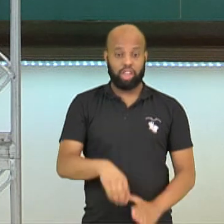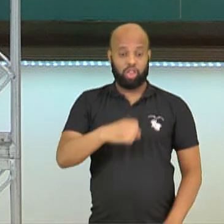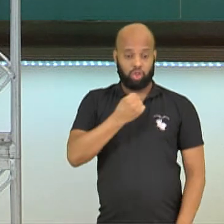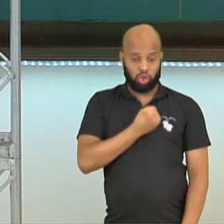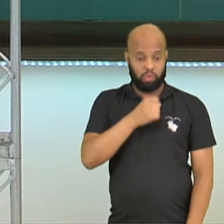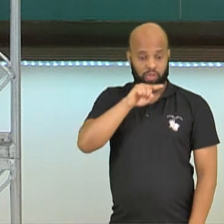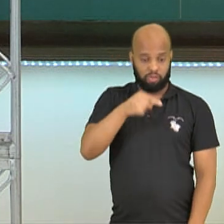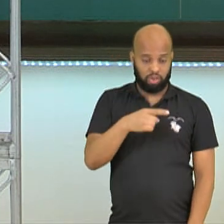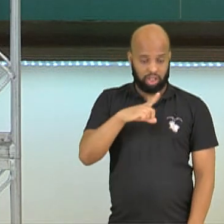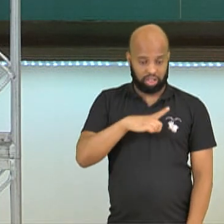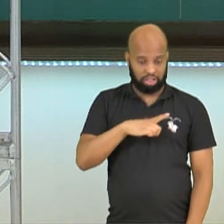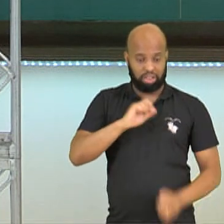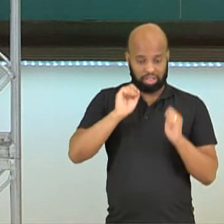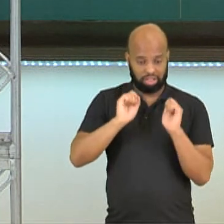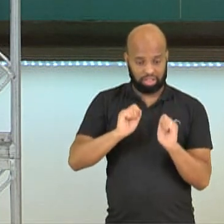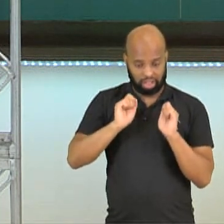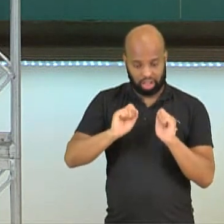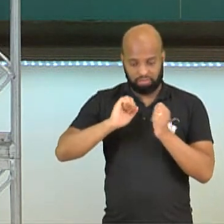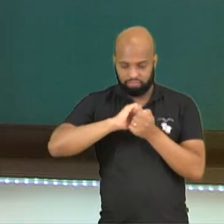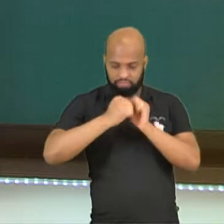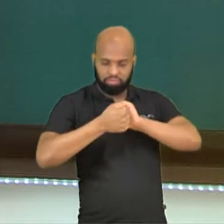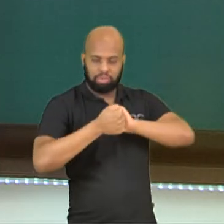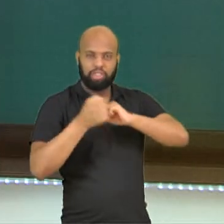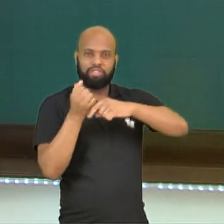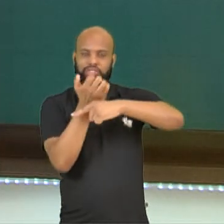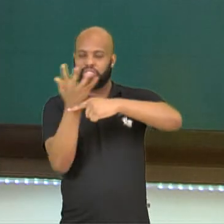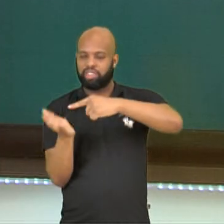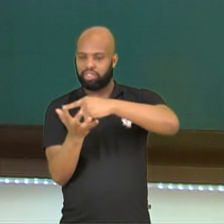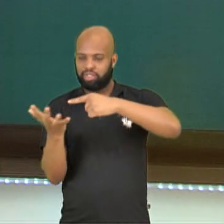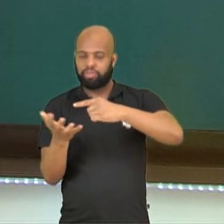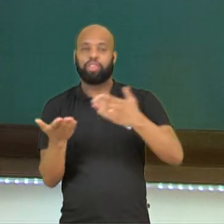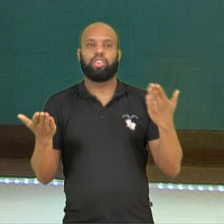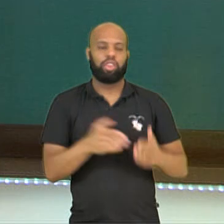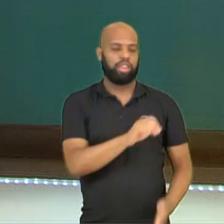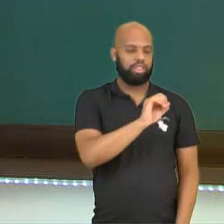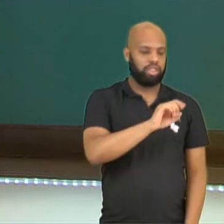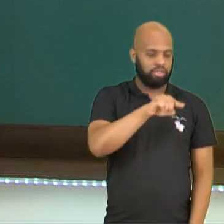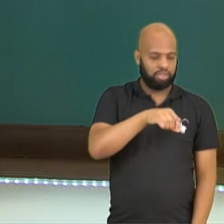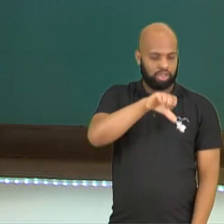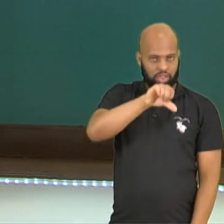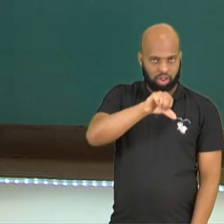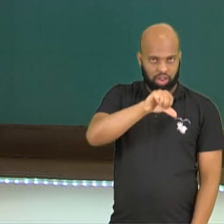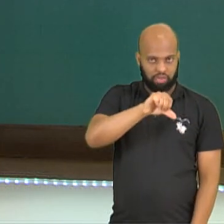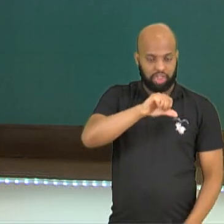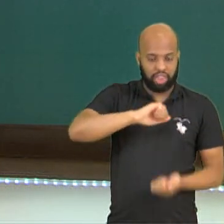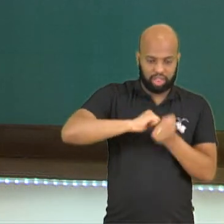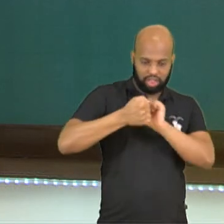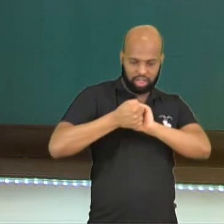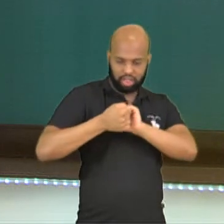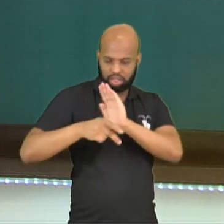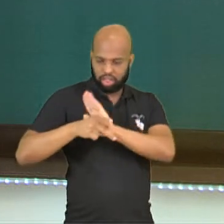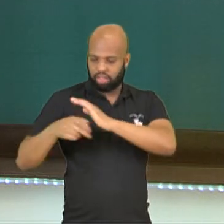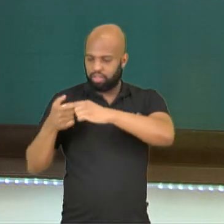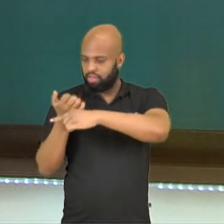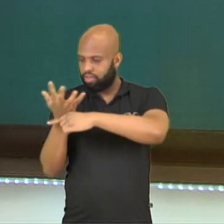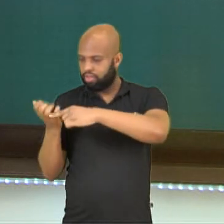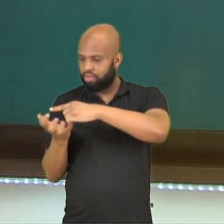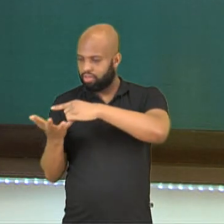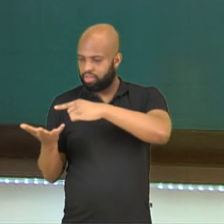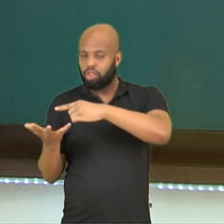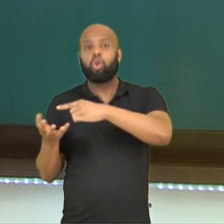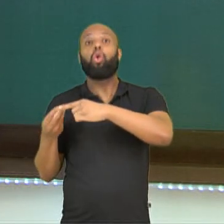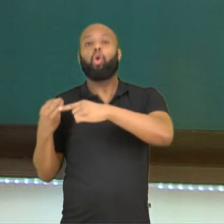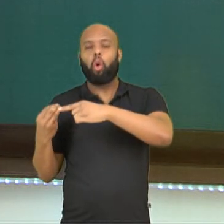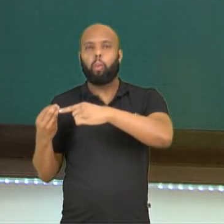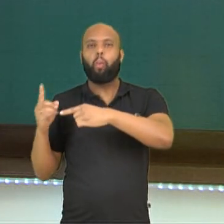em fração, ok? Então vamos lá. Vamos transformar o 0,9 em fração. Então ele vai ficar 9